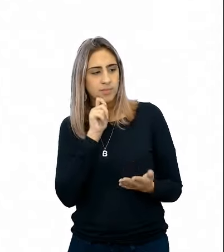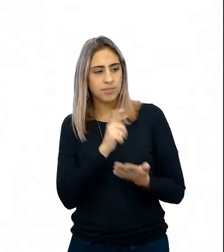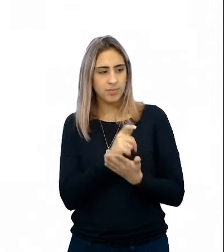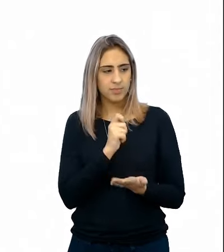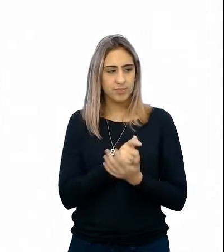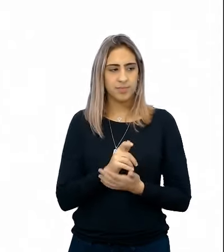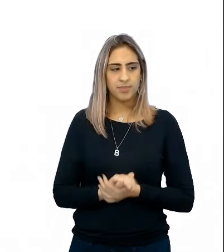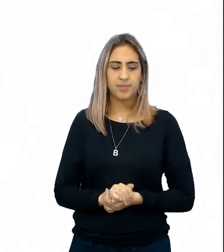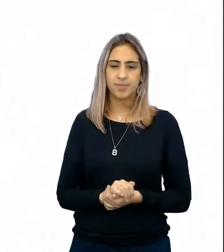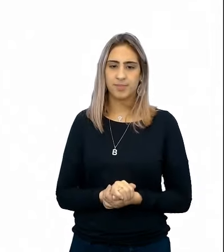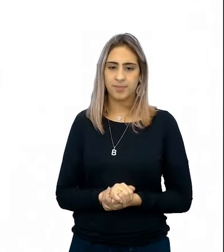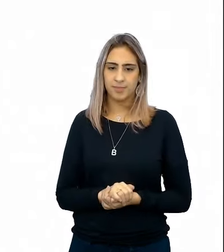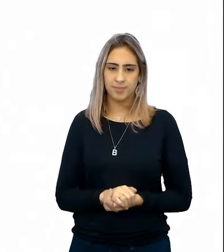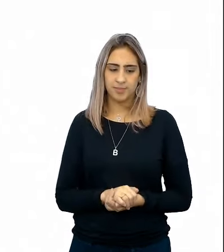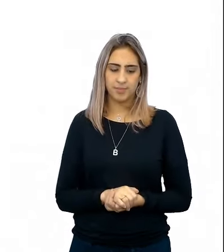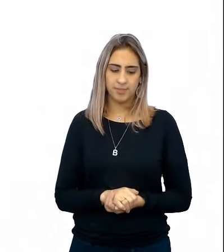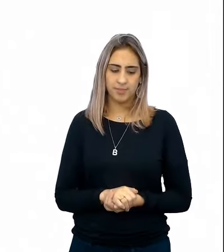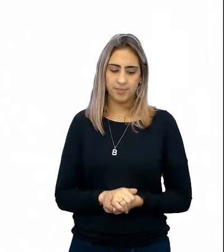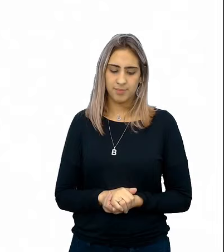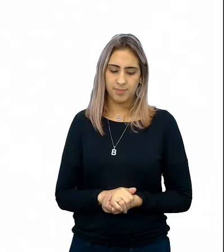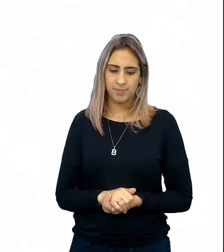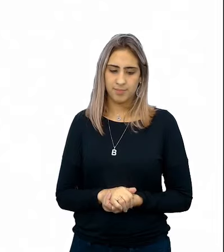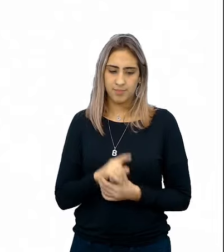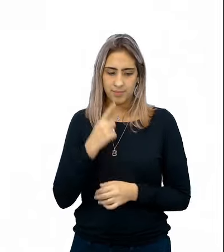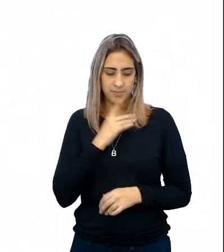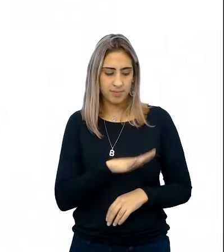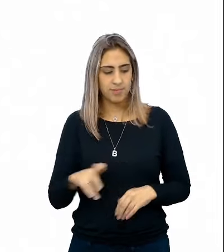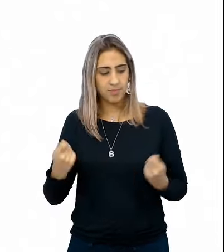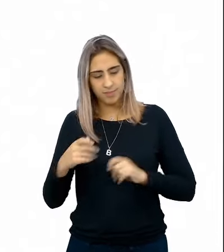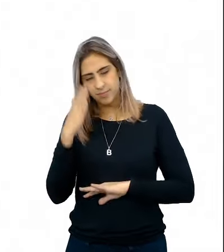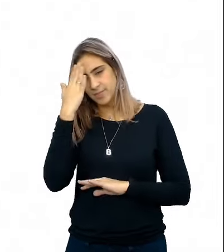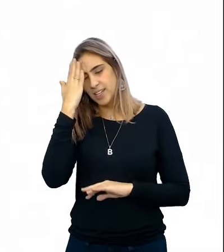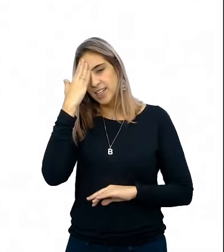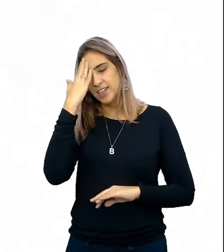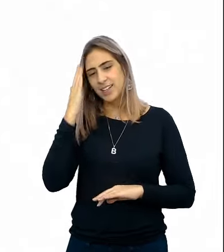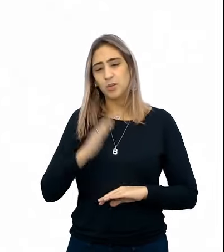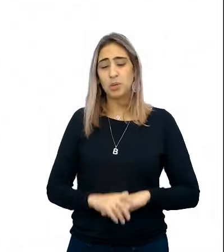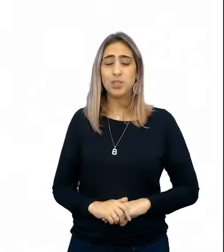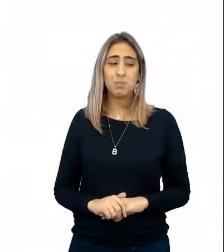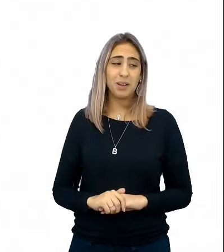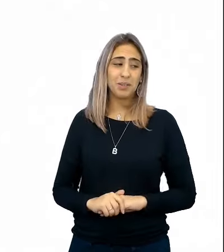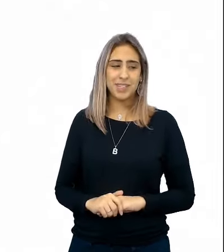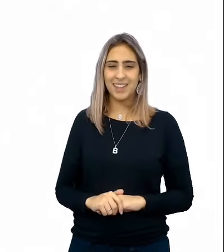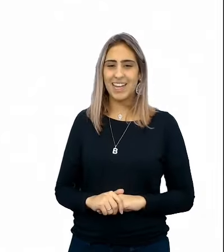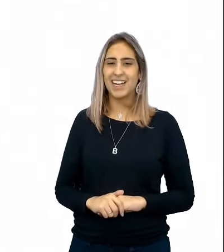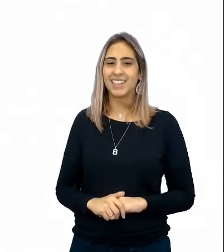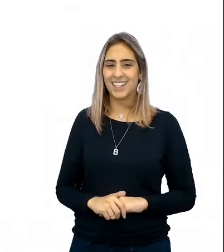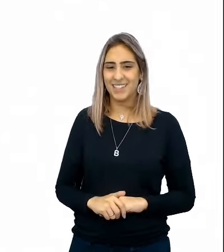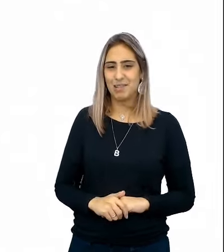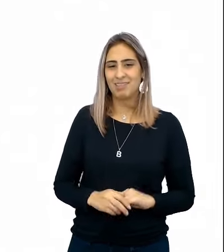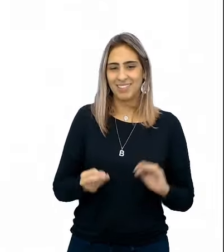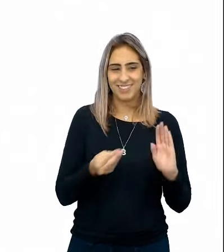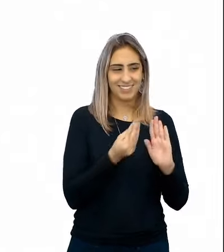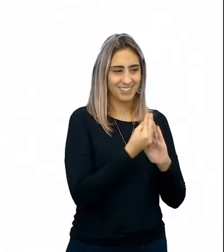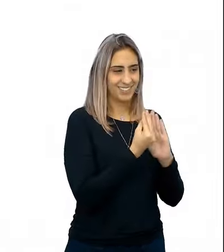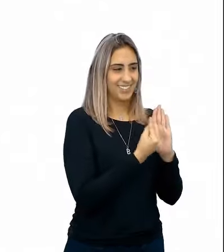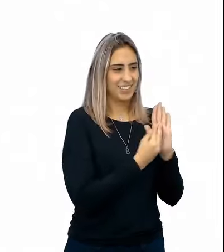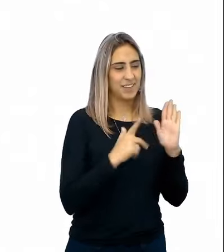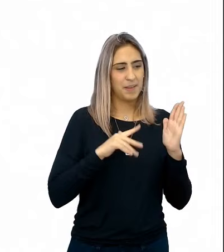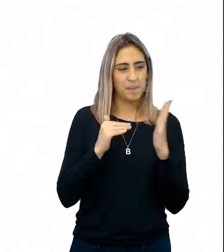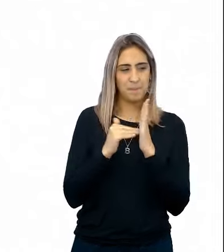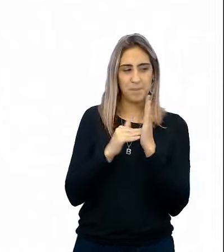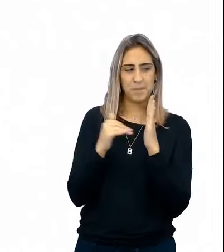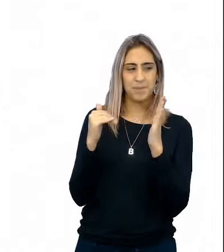eixo vertical. Então, a criança tem que saber que tem que ir de linha em linha até o limite, até